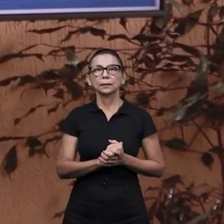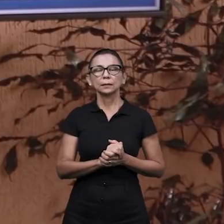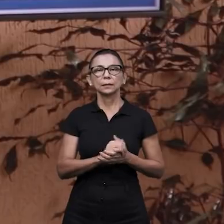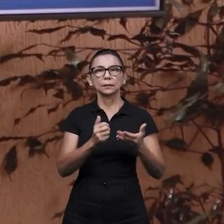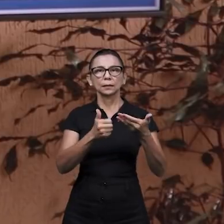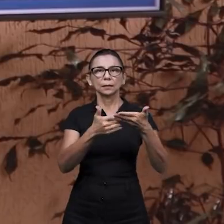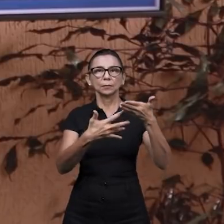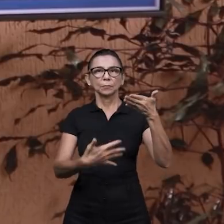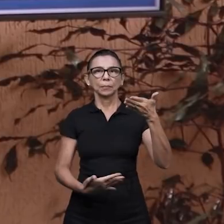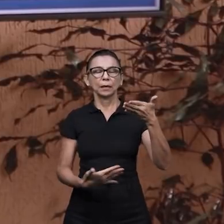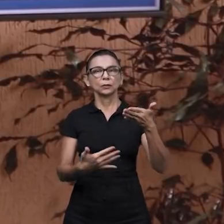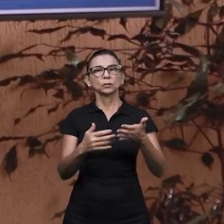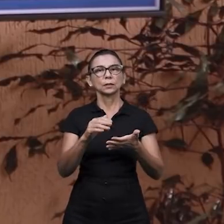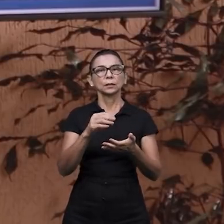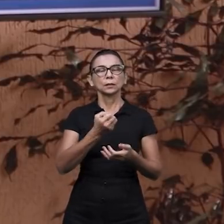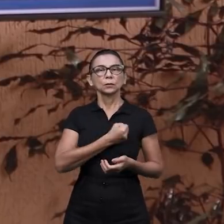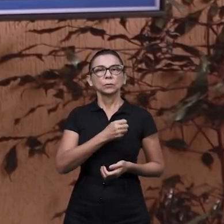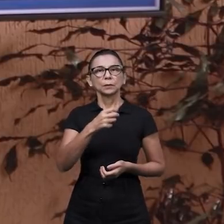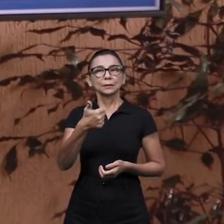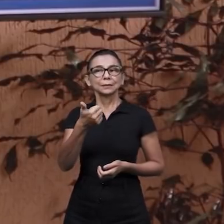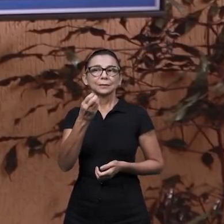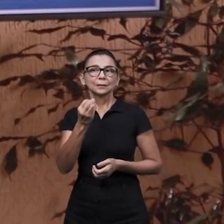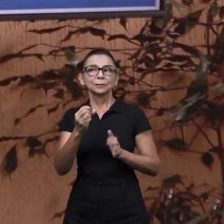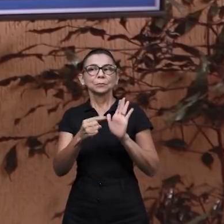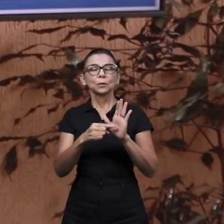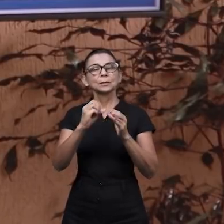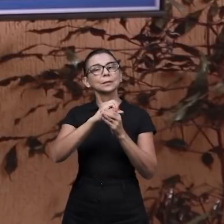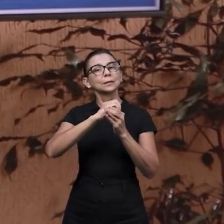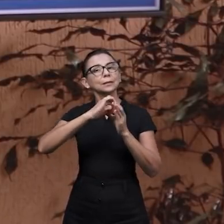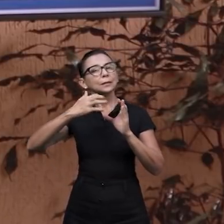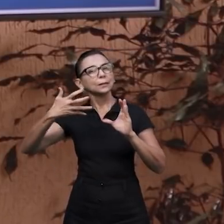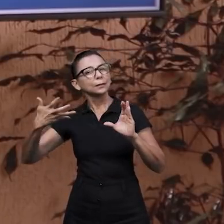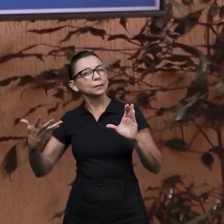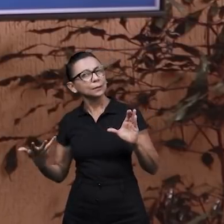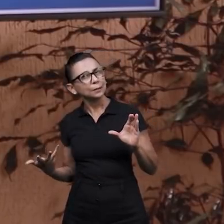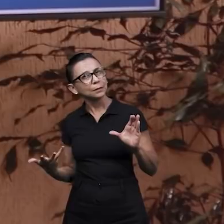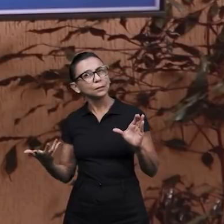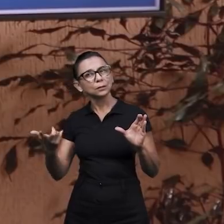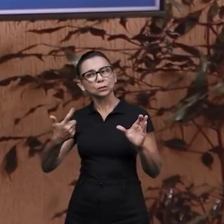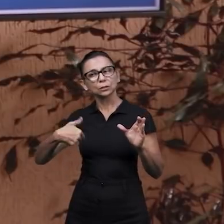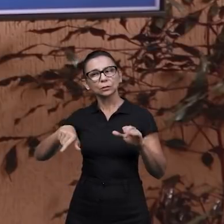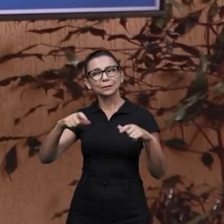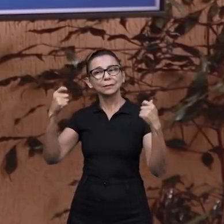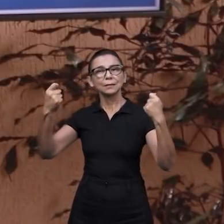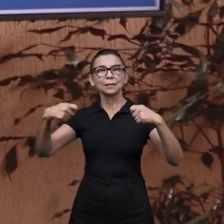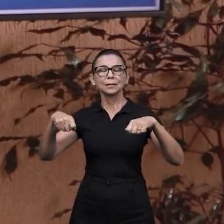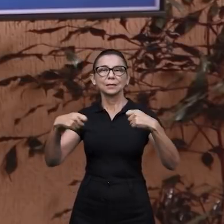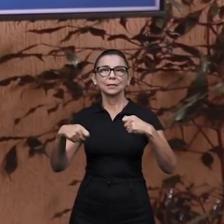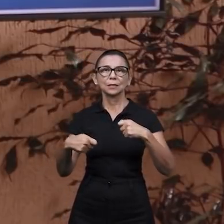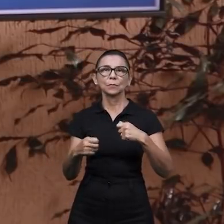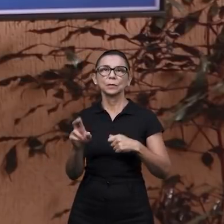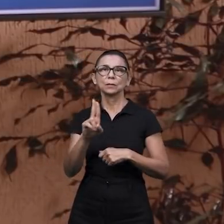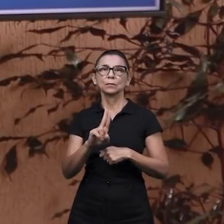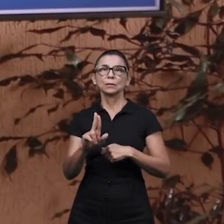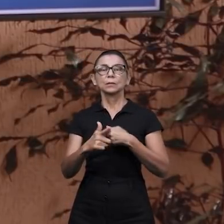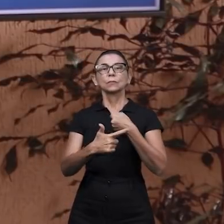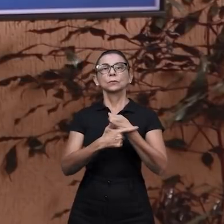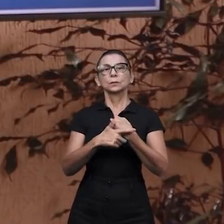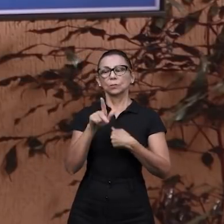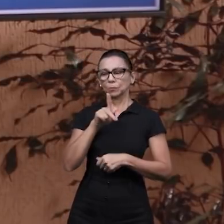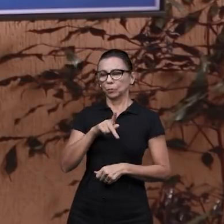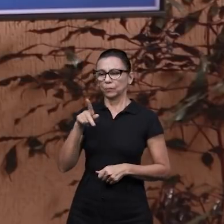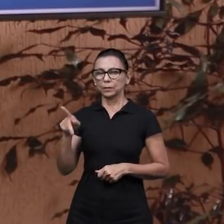algumas características que nós precisamos ter como professoras na igreja. E